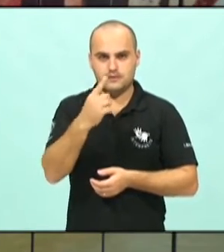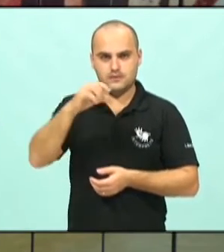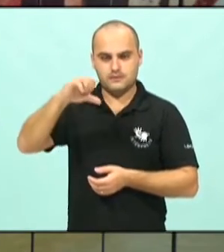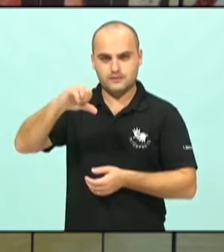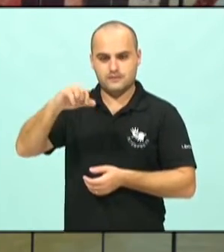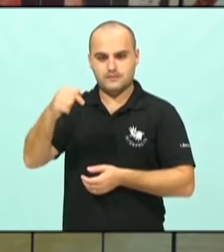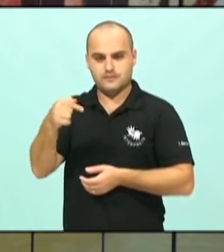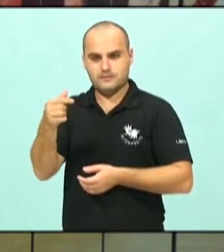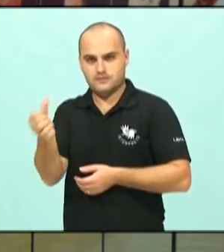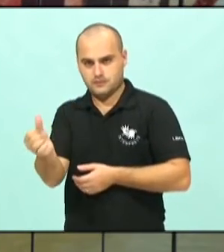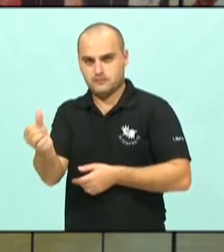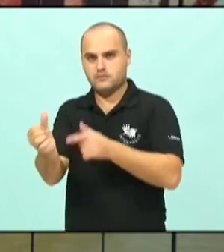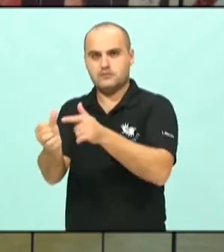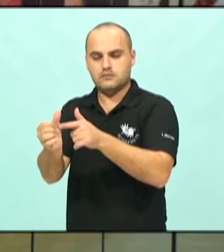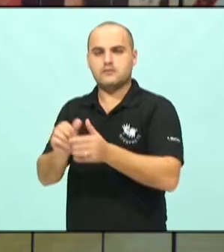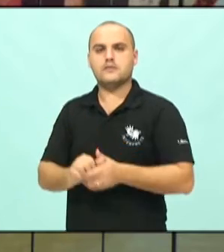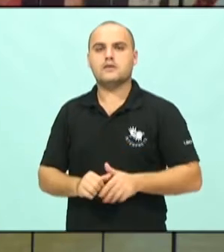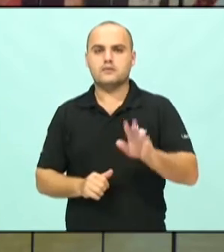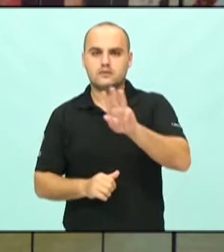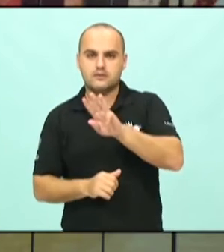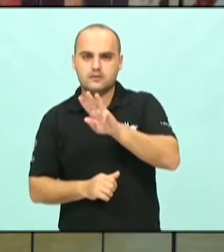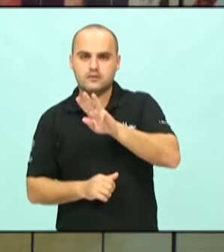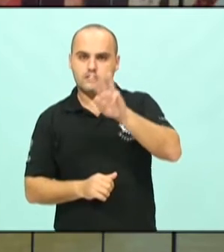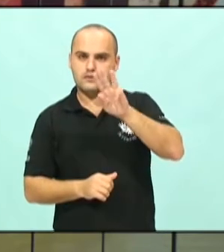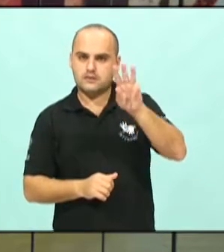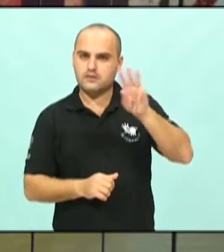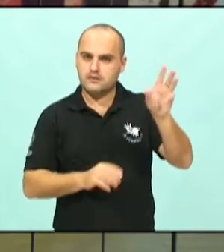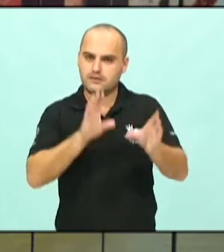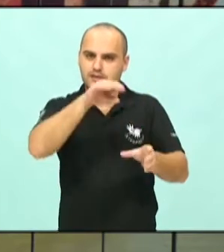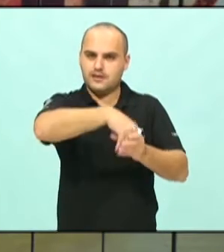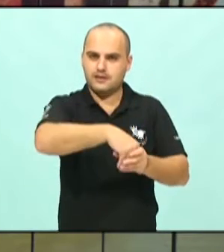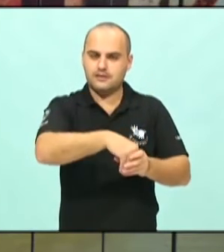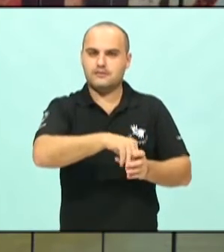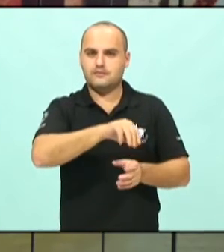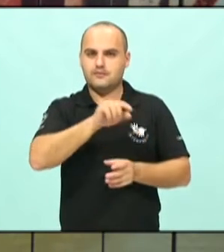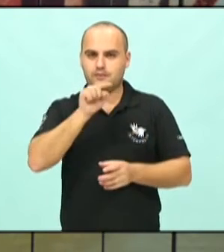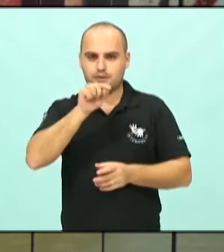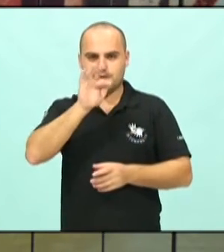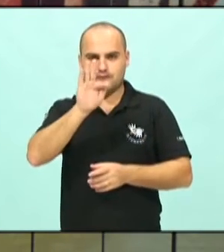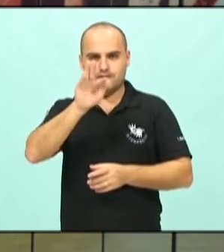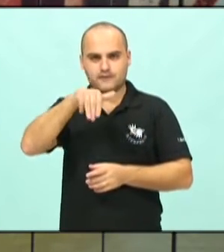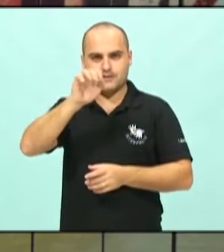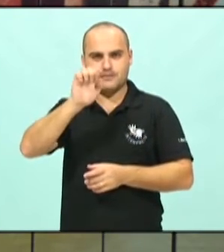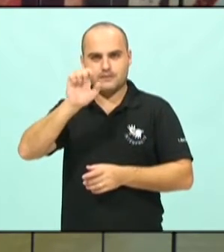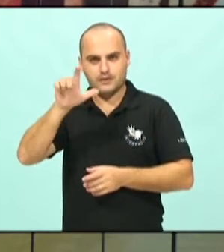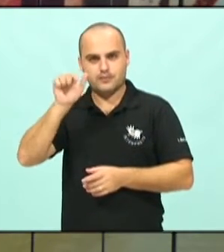3348-1976 é o da Fundação Municipal de Esportes e o site está dentro do site da Prefeitura, que é o